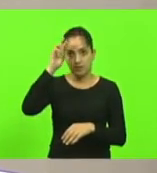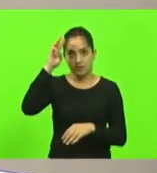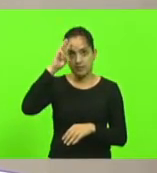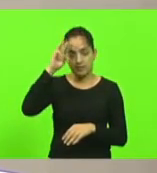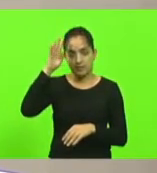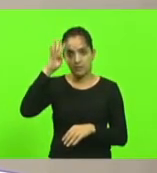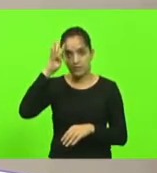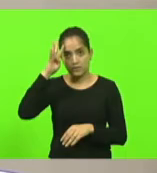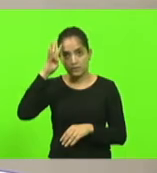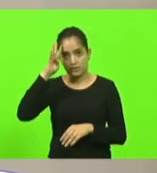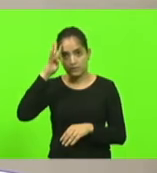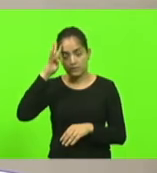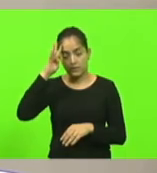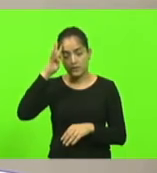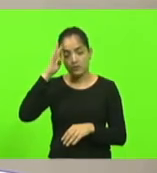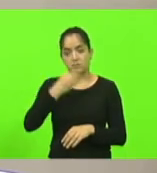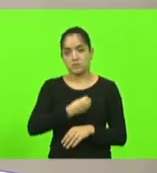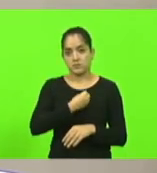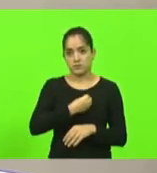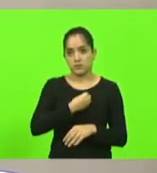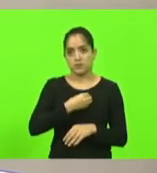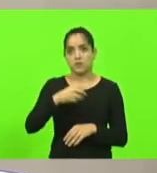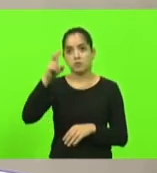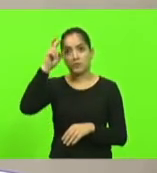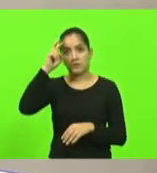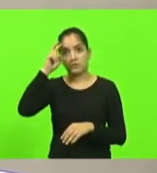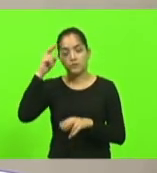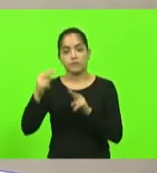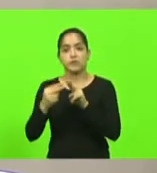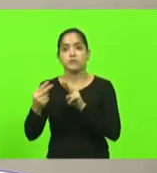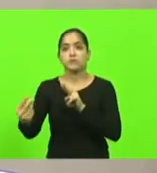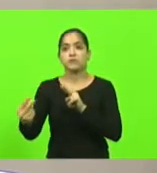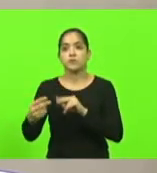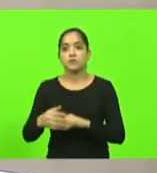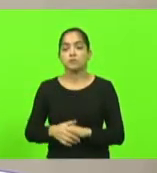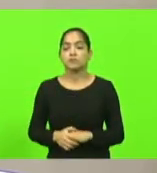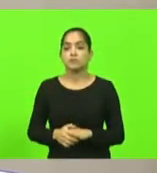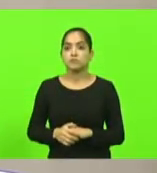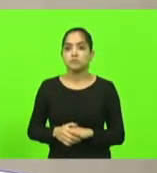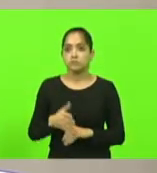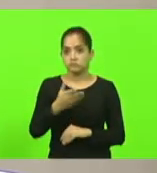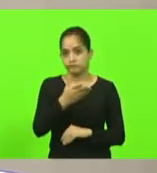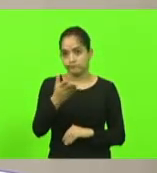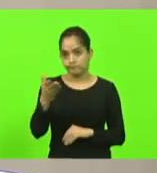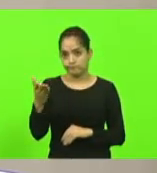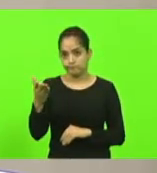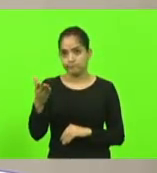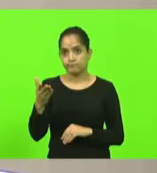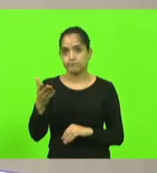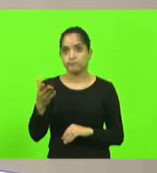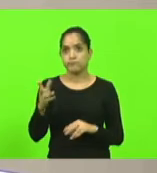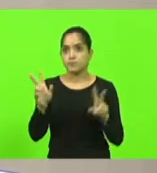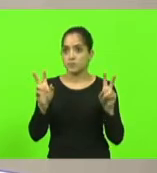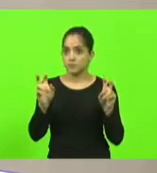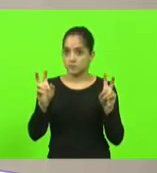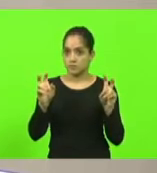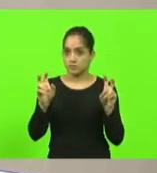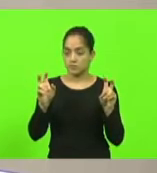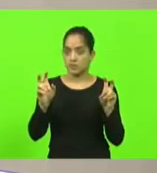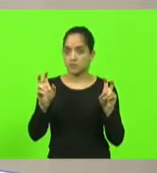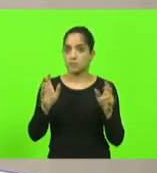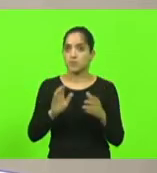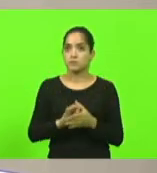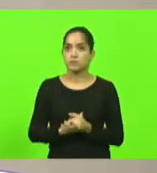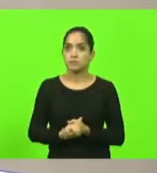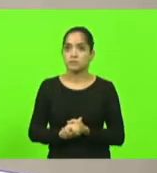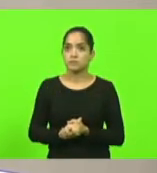manhã. Ouço com muita atenção todos os senhores e senhoras deputados quanto ao tema. É uma sugestão que a mim foi trazida,